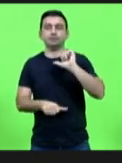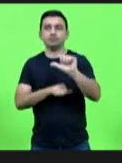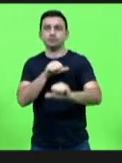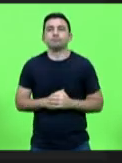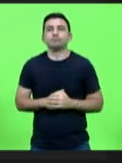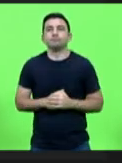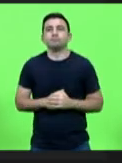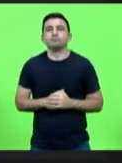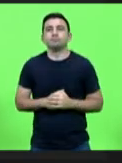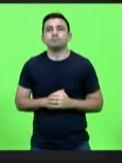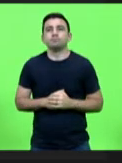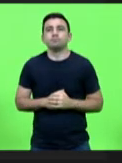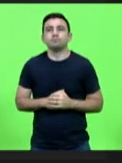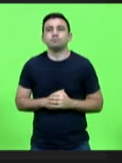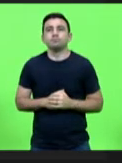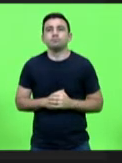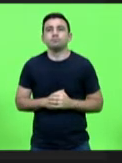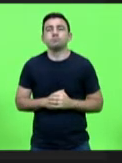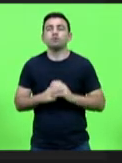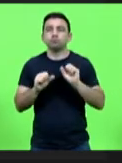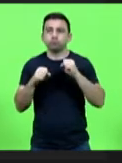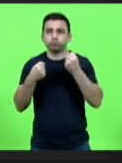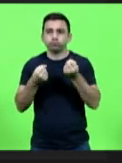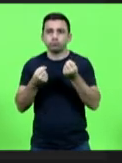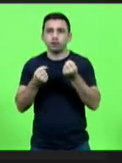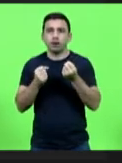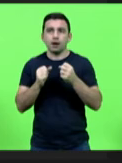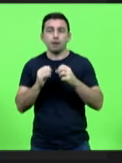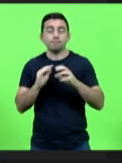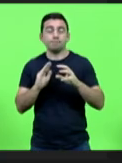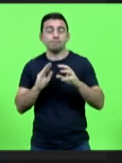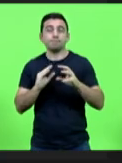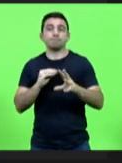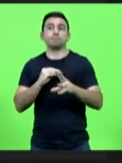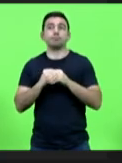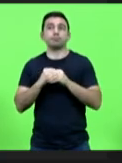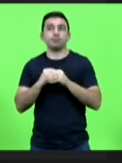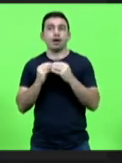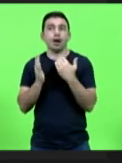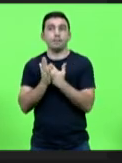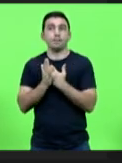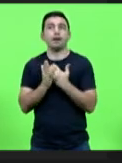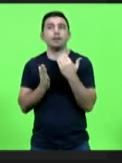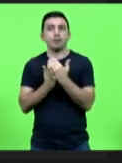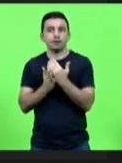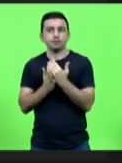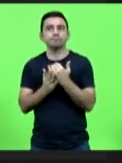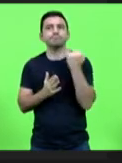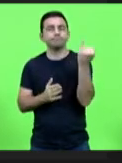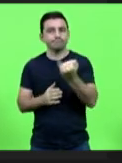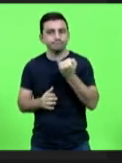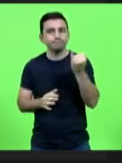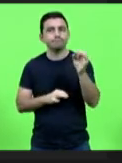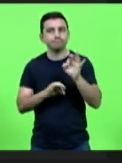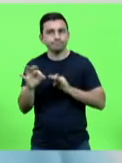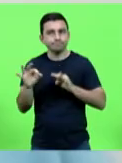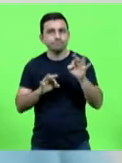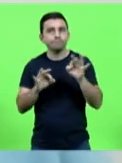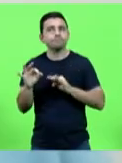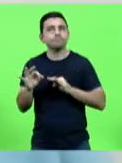ser considerado, né? Quero só reforçar aqui, Liliana, a importância de fazer esse planejamento considerando